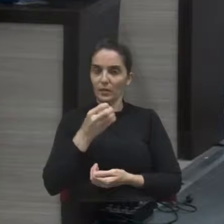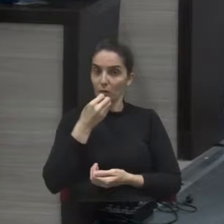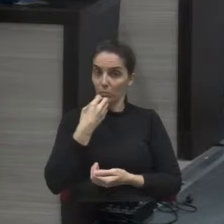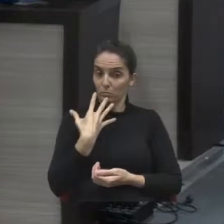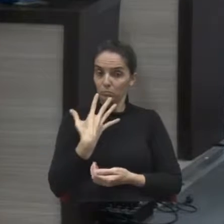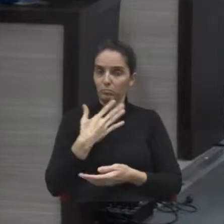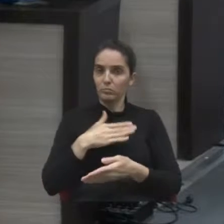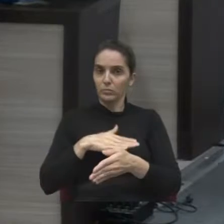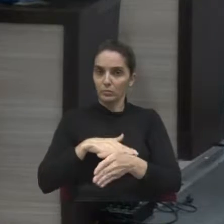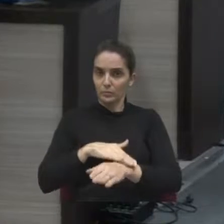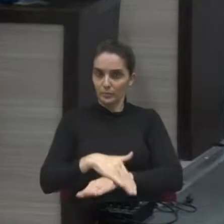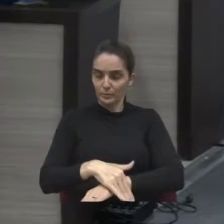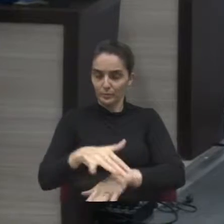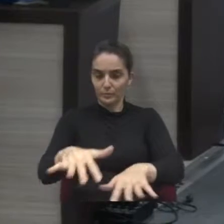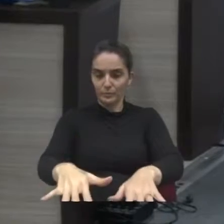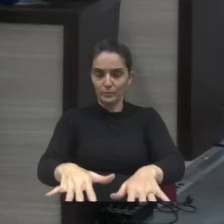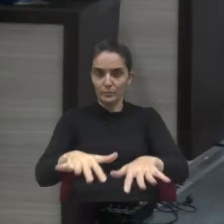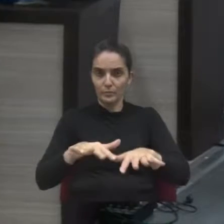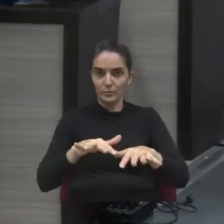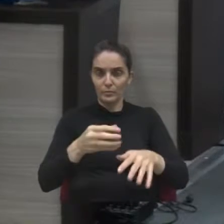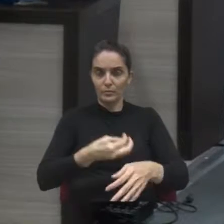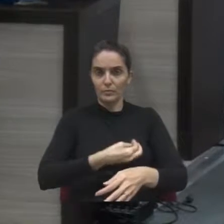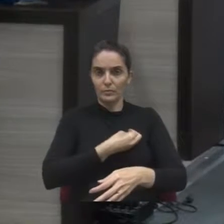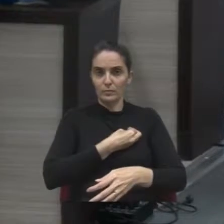nos acompanham.